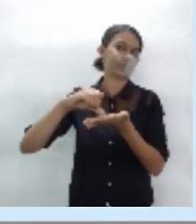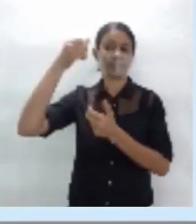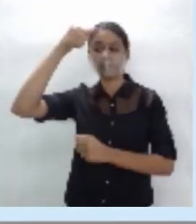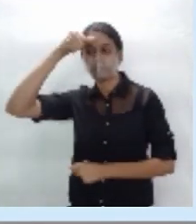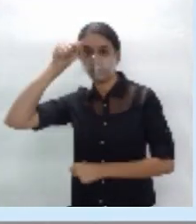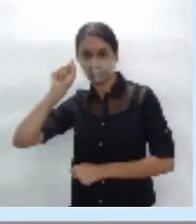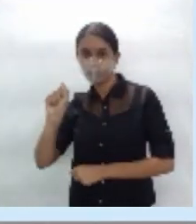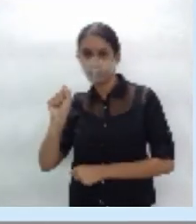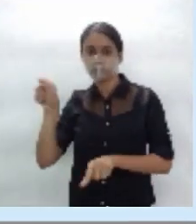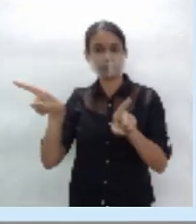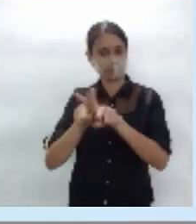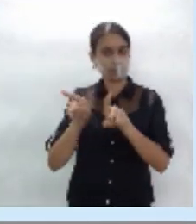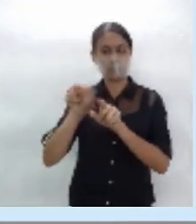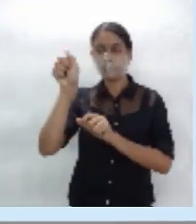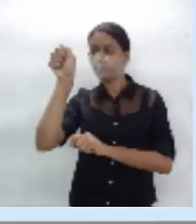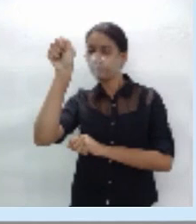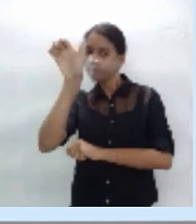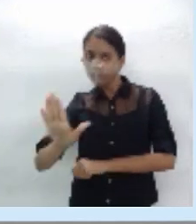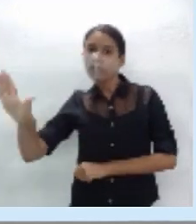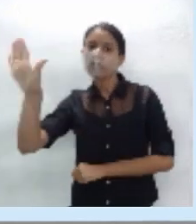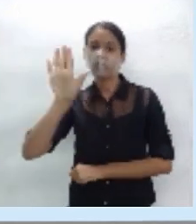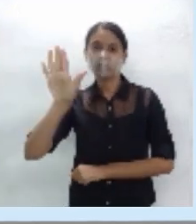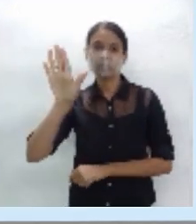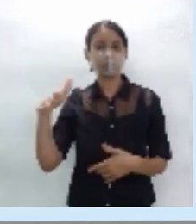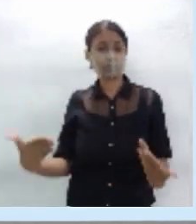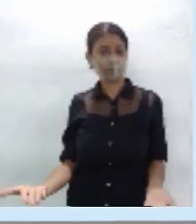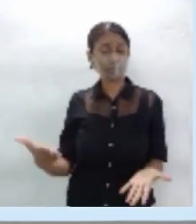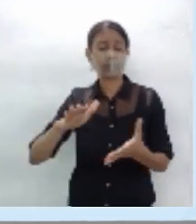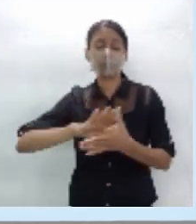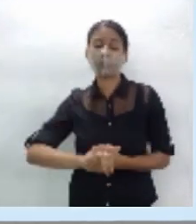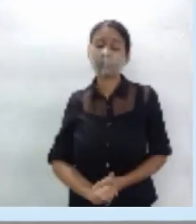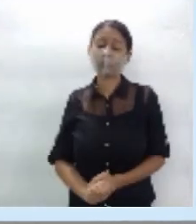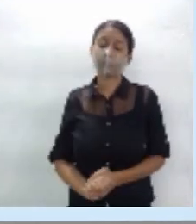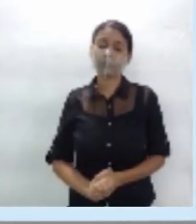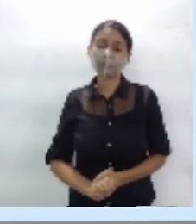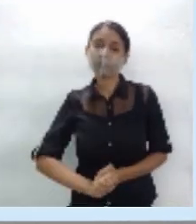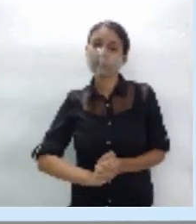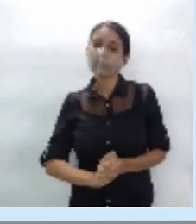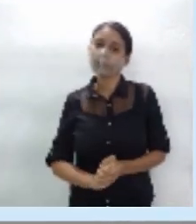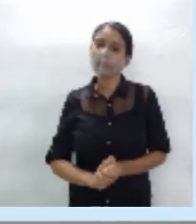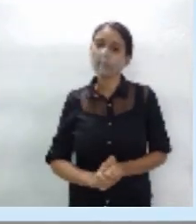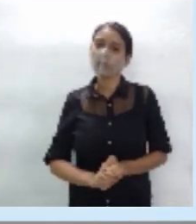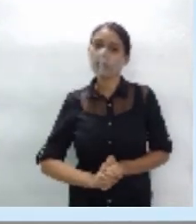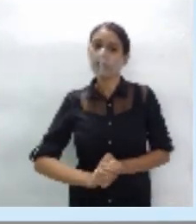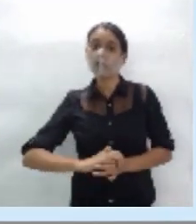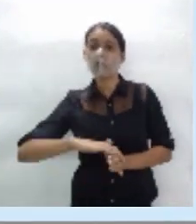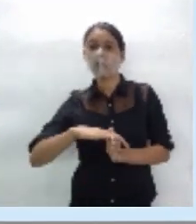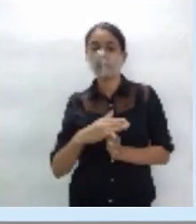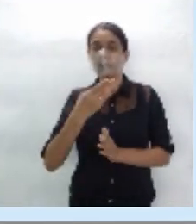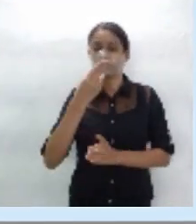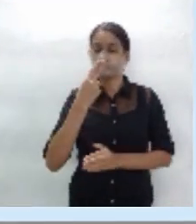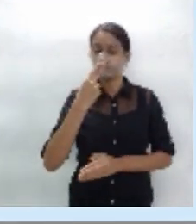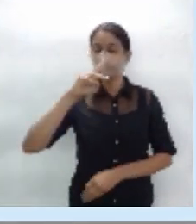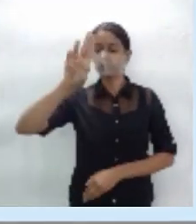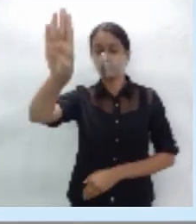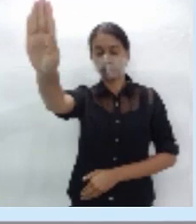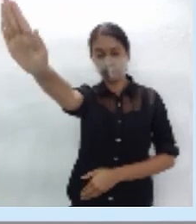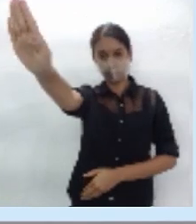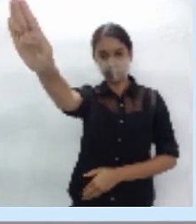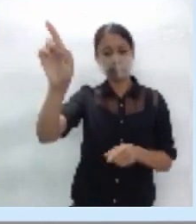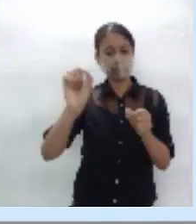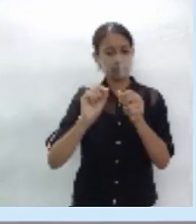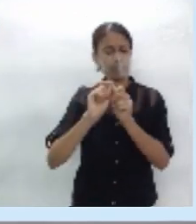colônias na África e na Ásia. Então, automaticamente, Adolf Hitler ele